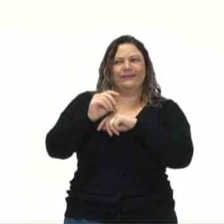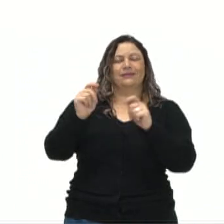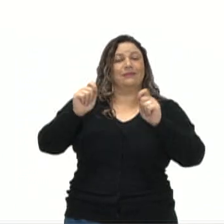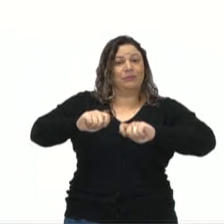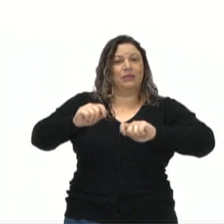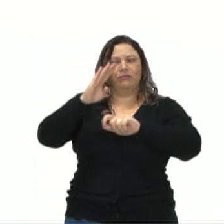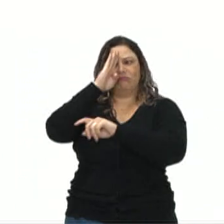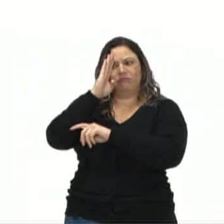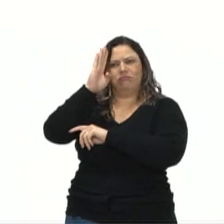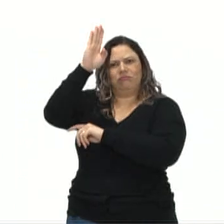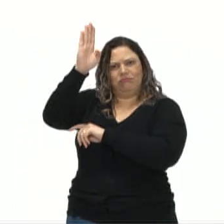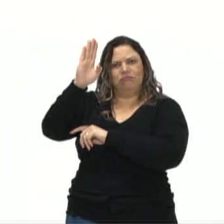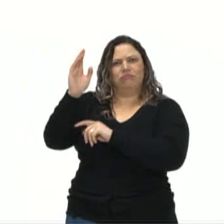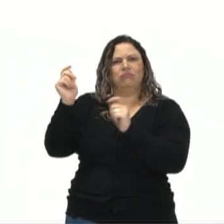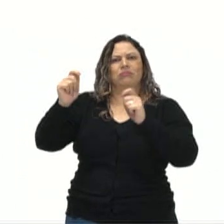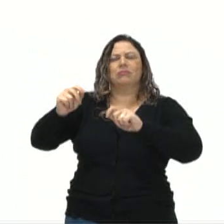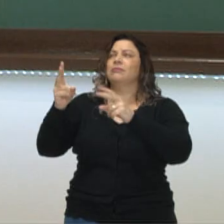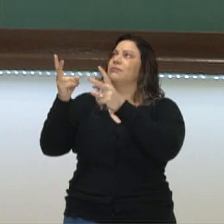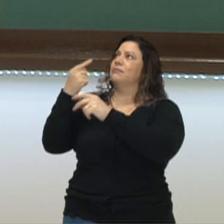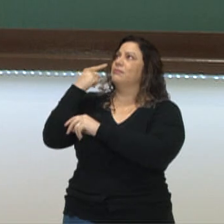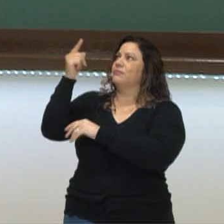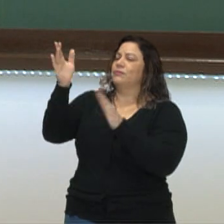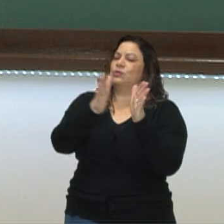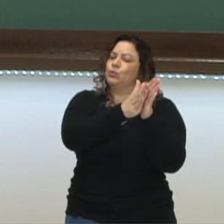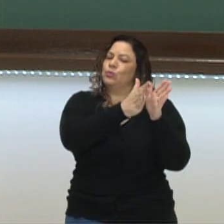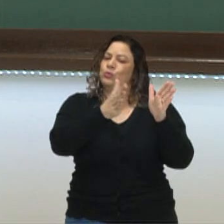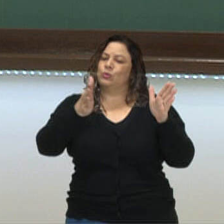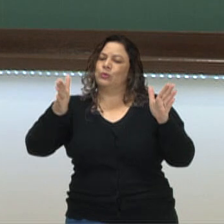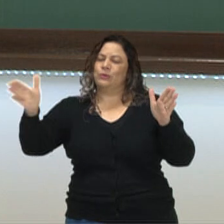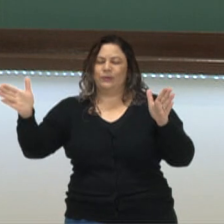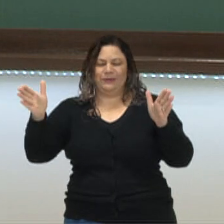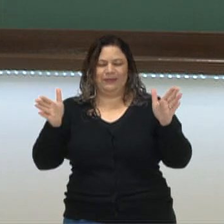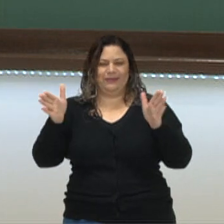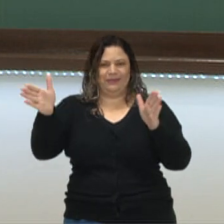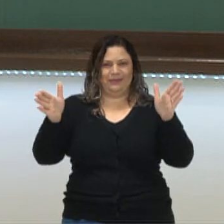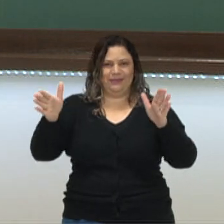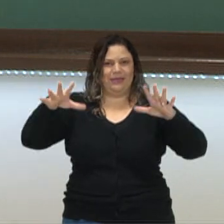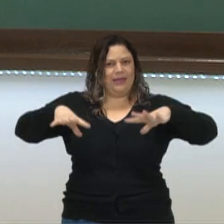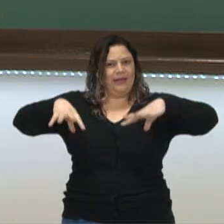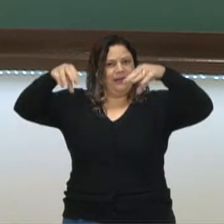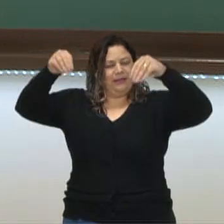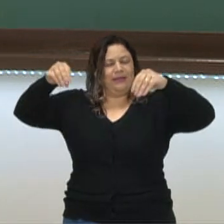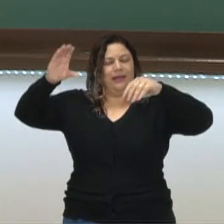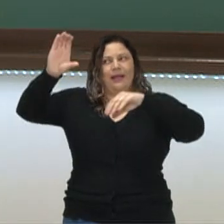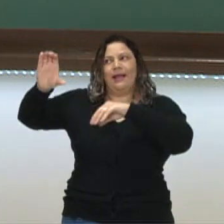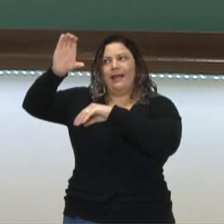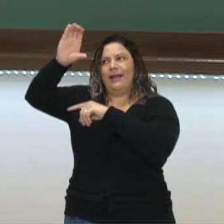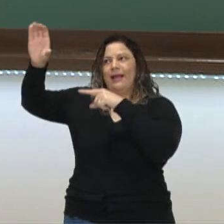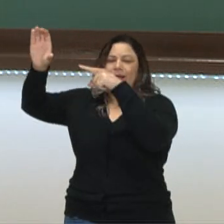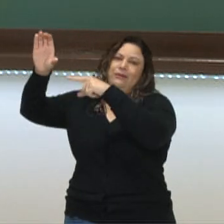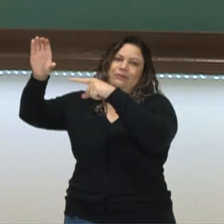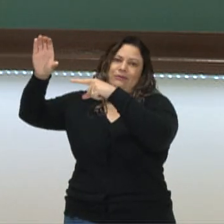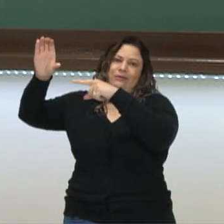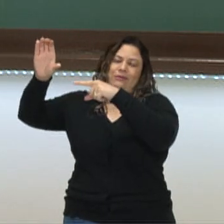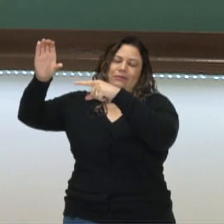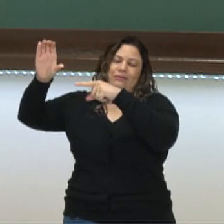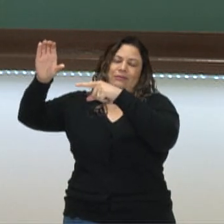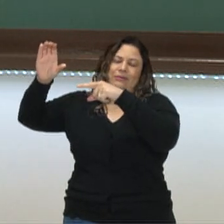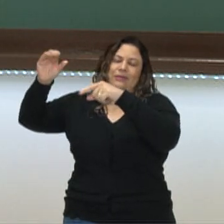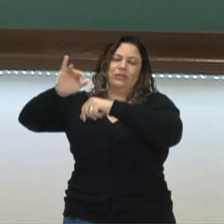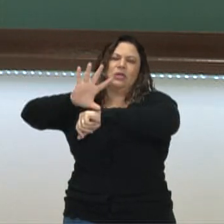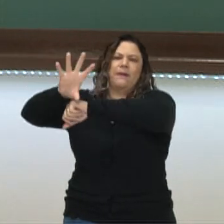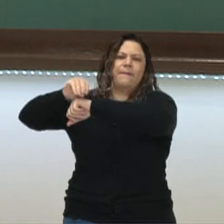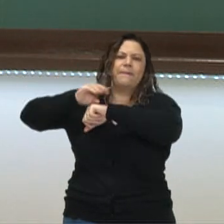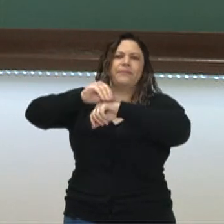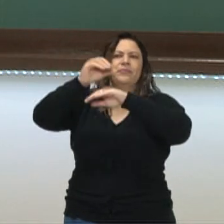as ordens monásticas. Então, veja, durante a Idade Média, a Igreja Católica era a detentora do conhecimento.